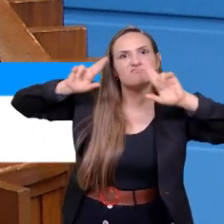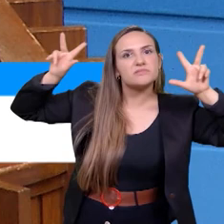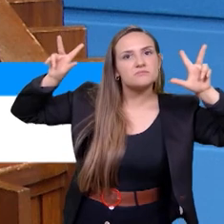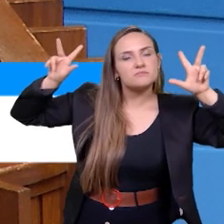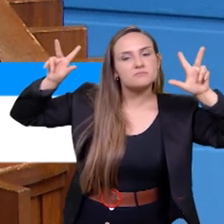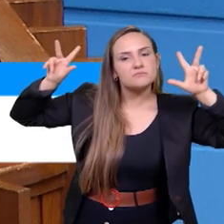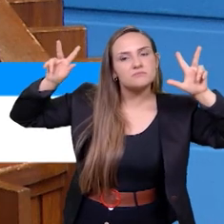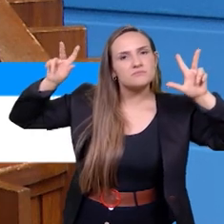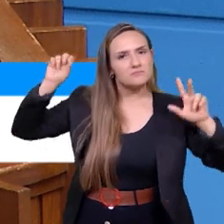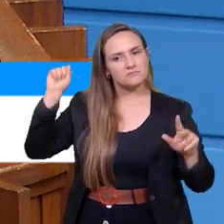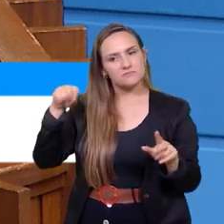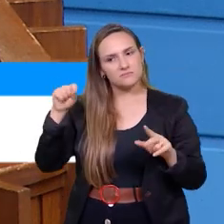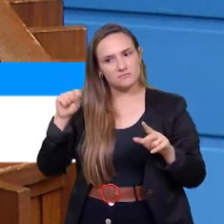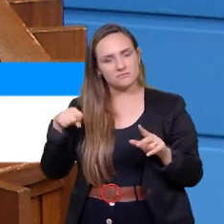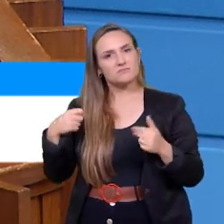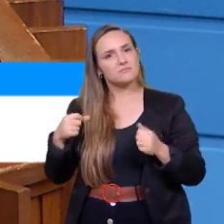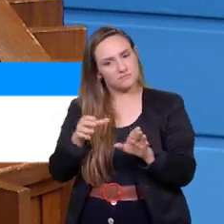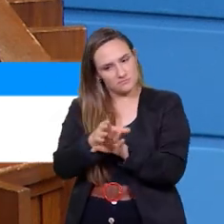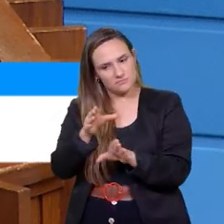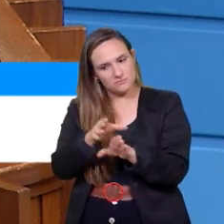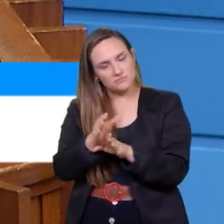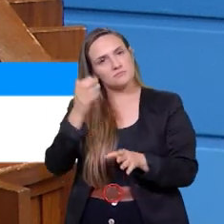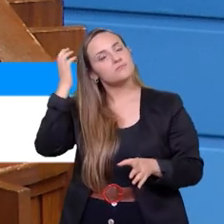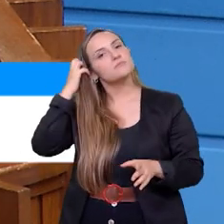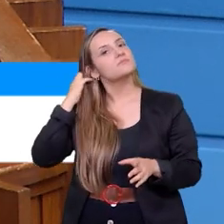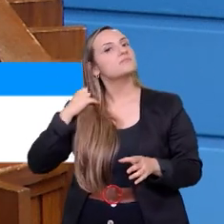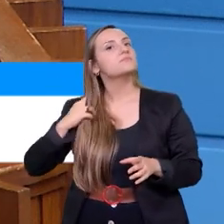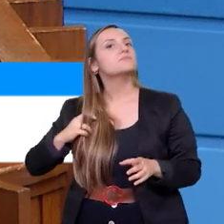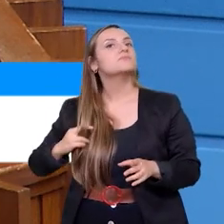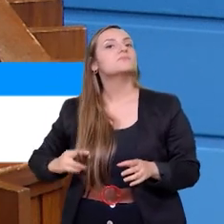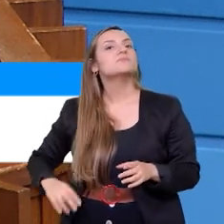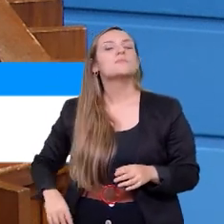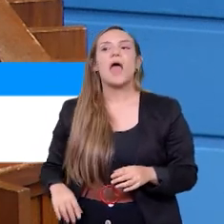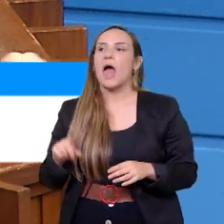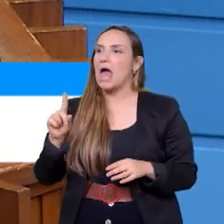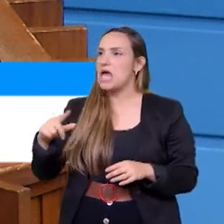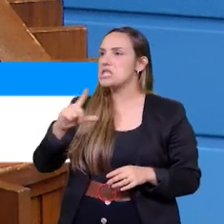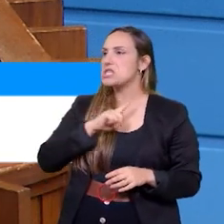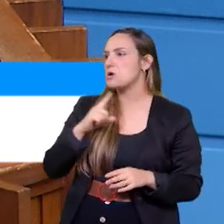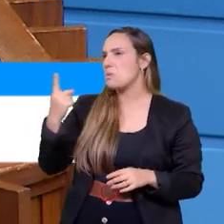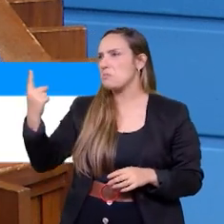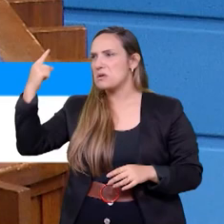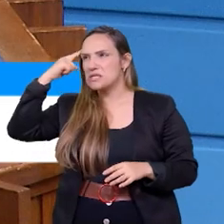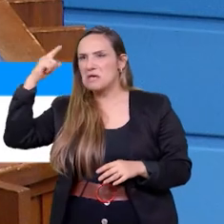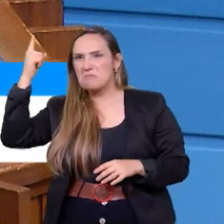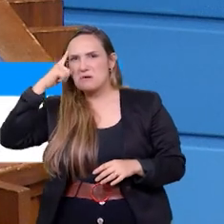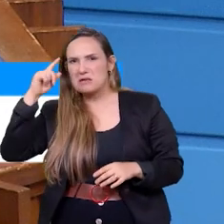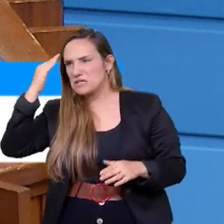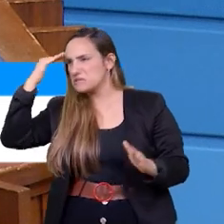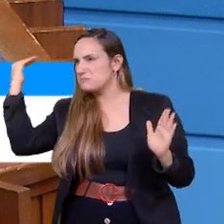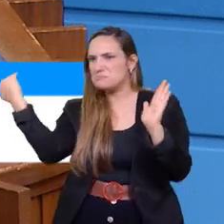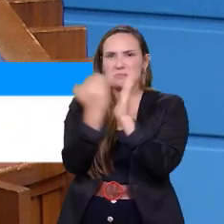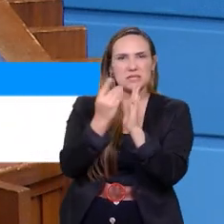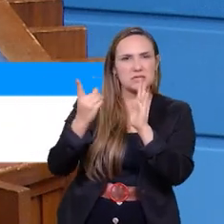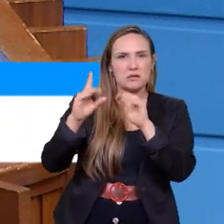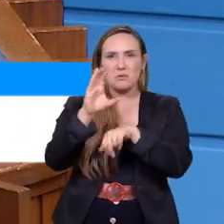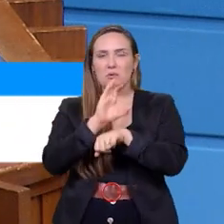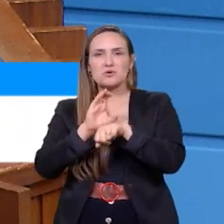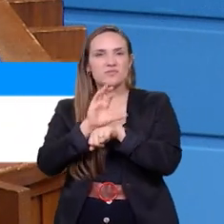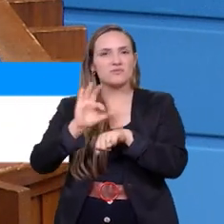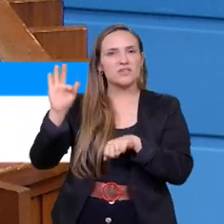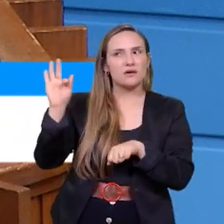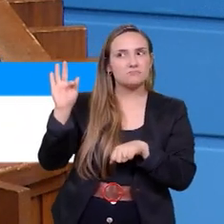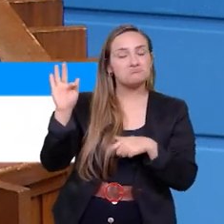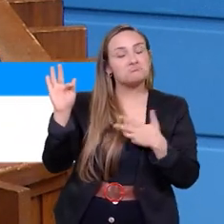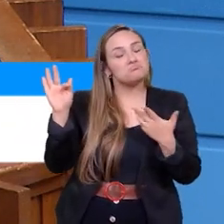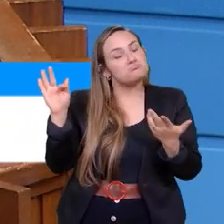precisam ser orientadas ah mas tem um que teve um pensamento antidemocrático ali